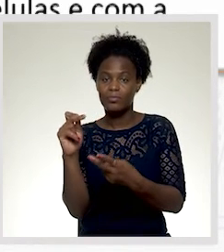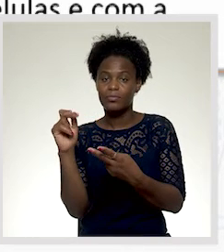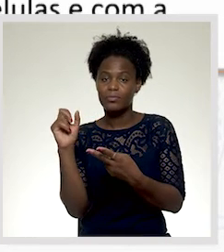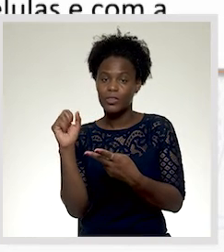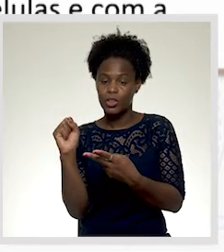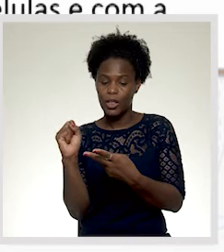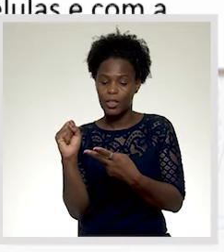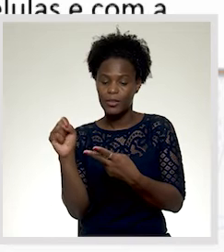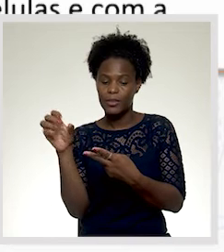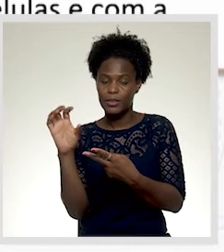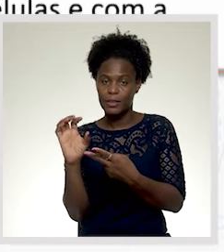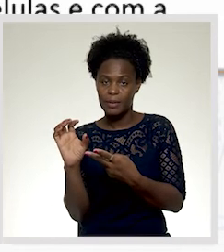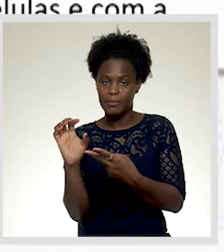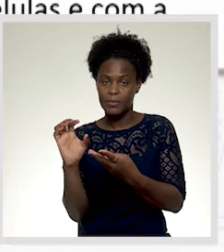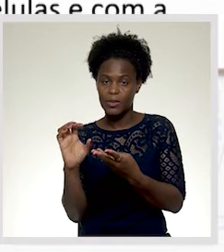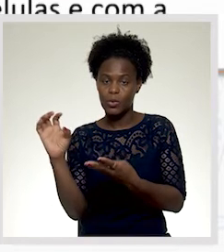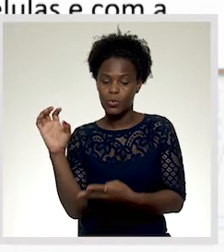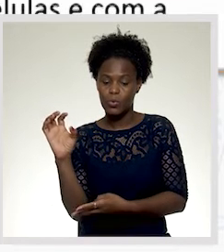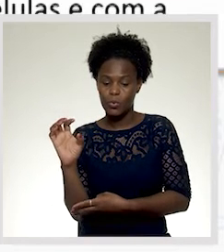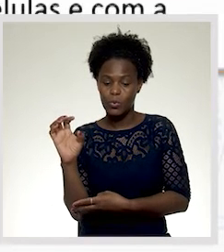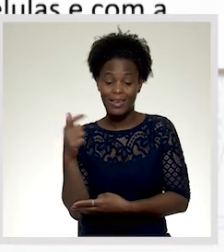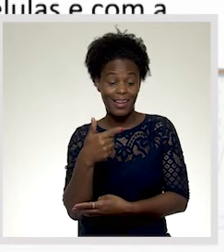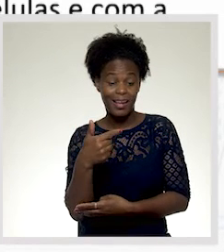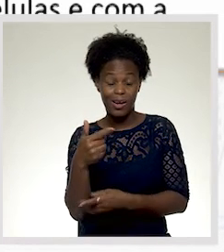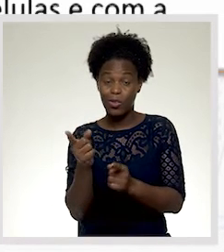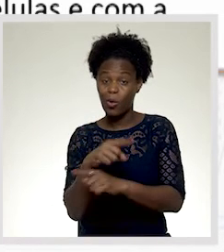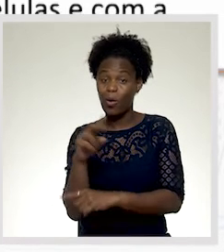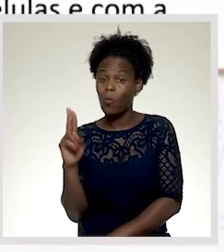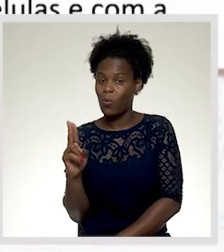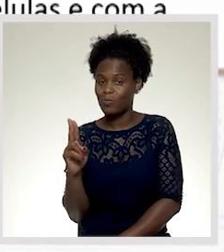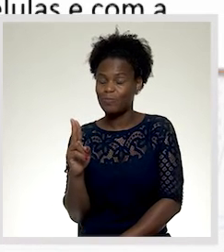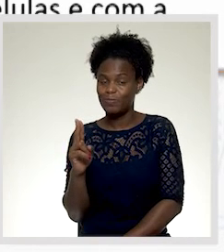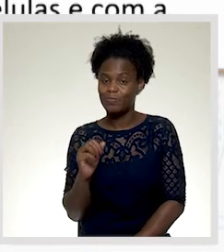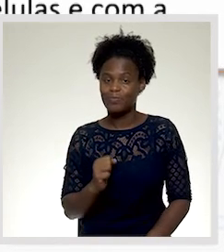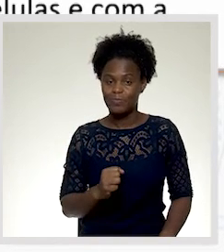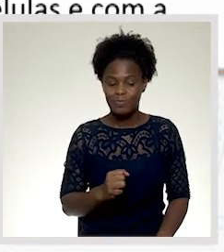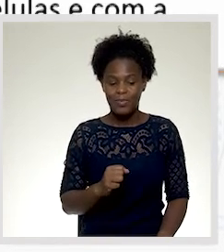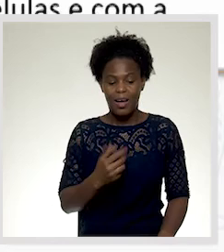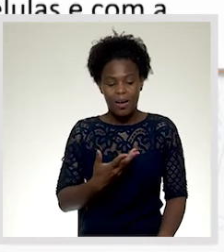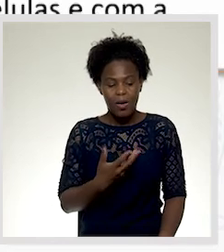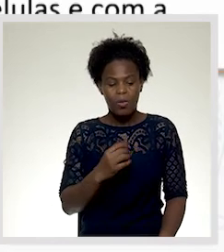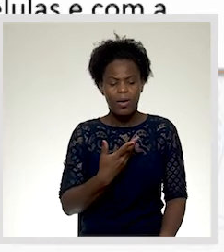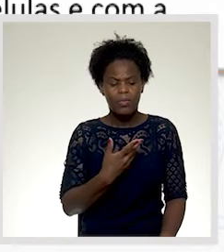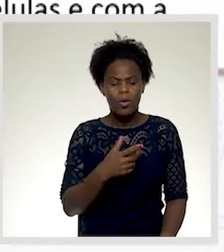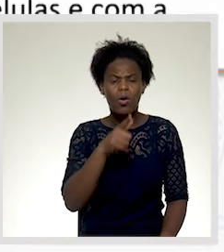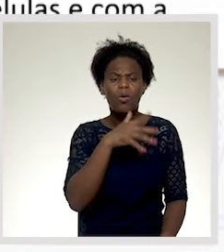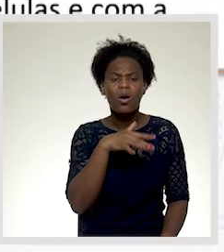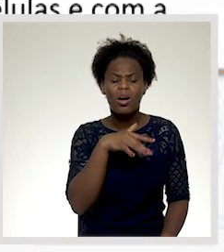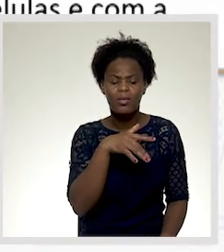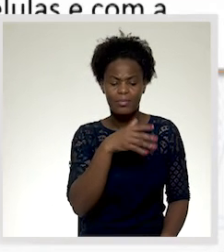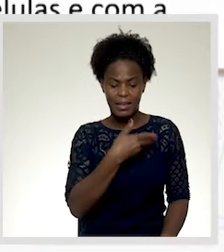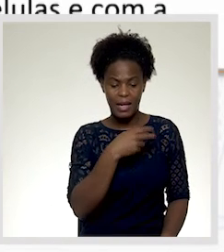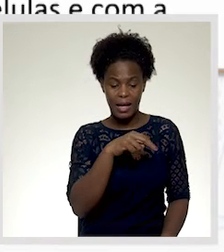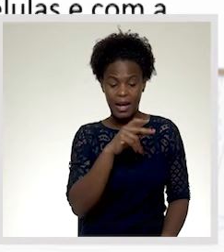sim, adenina, guanina, citosina, em vez de timina, possui aqui o uracilo. Agora, quanto